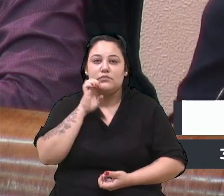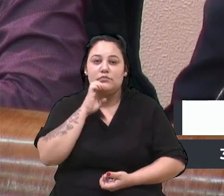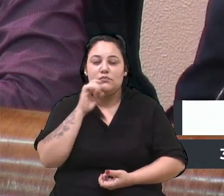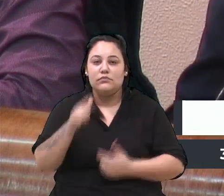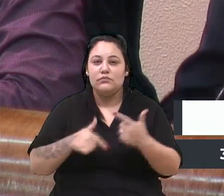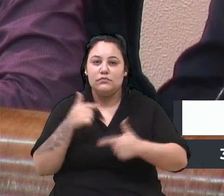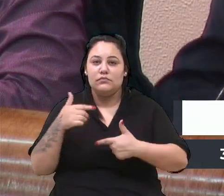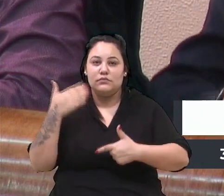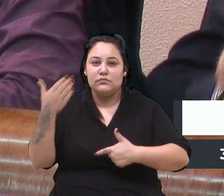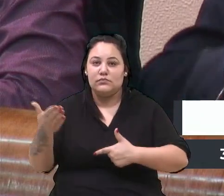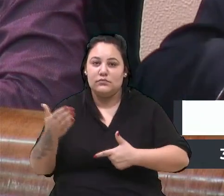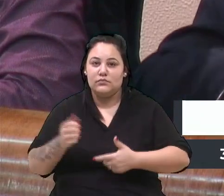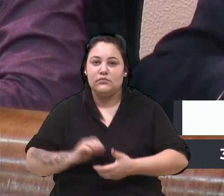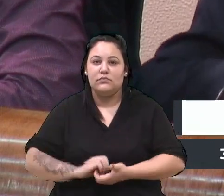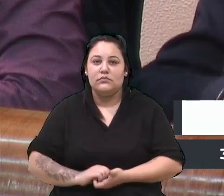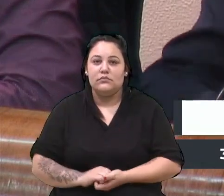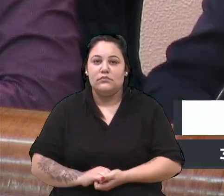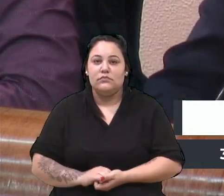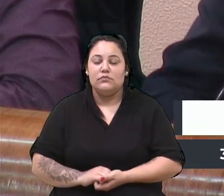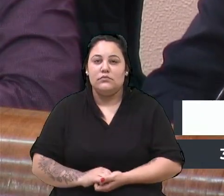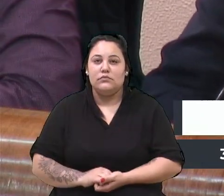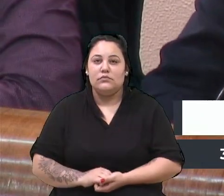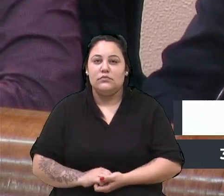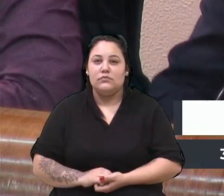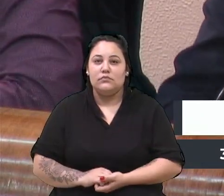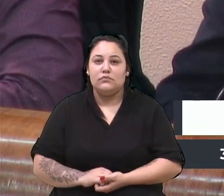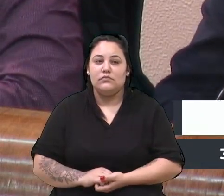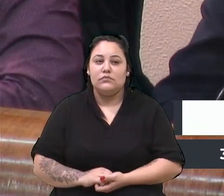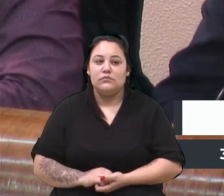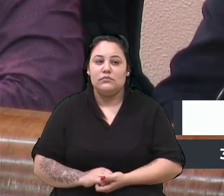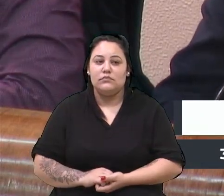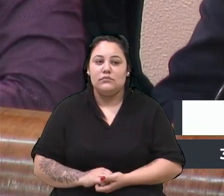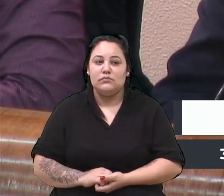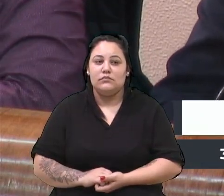Em segunda